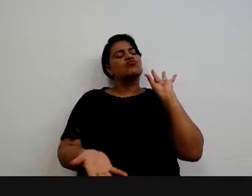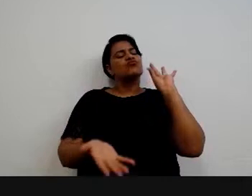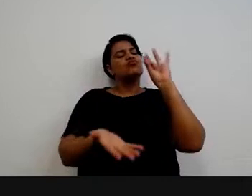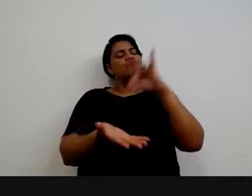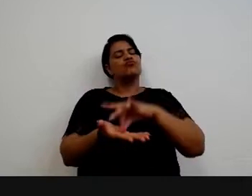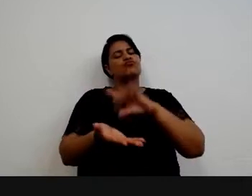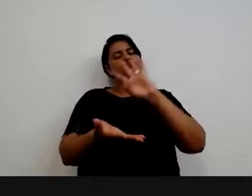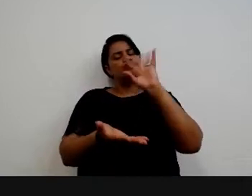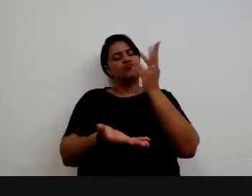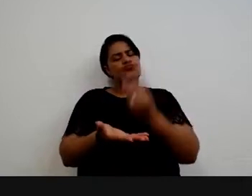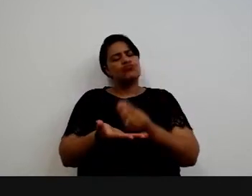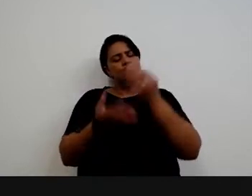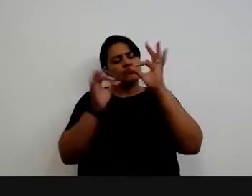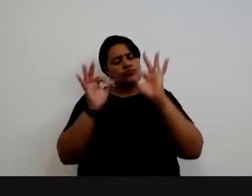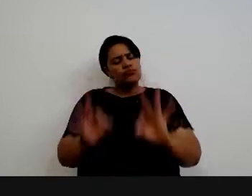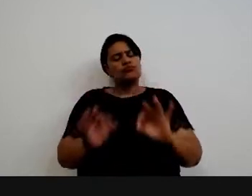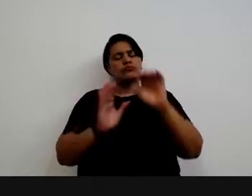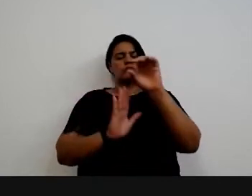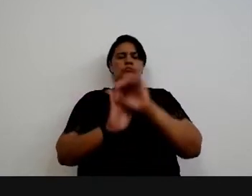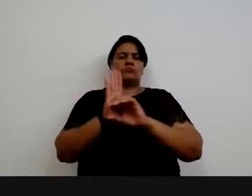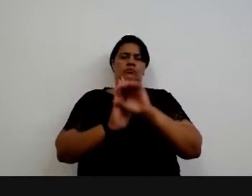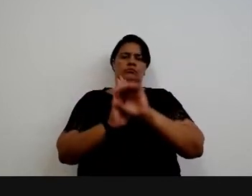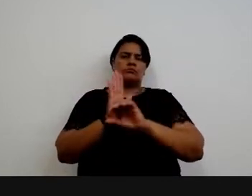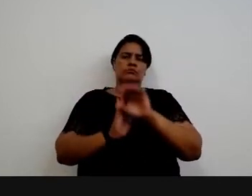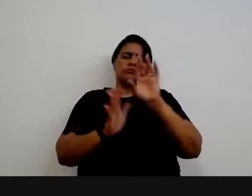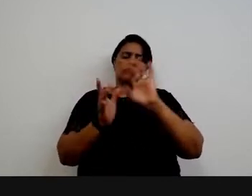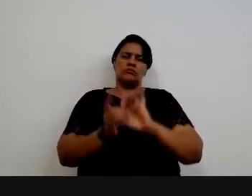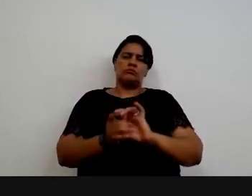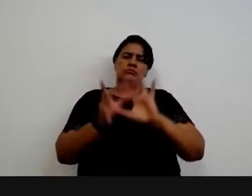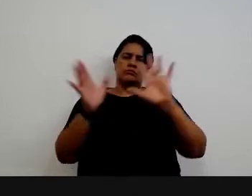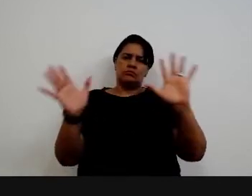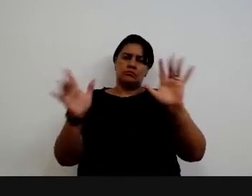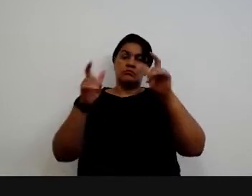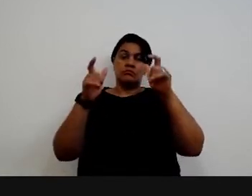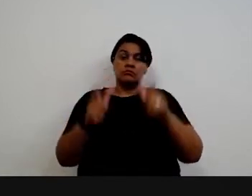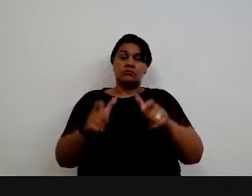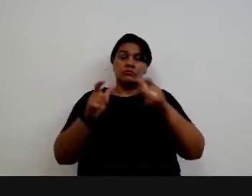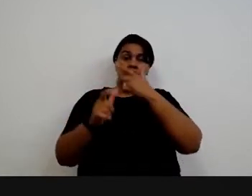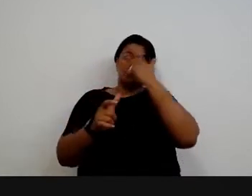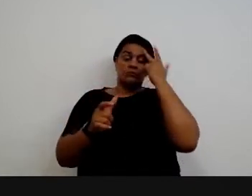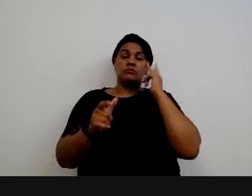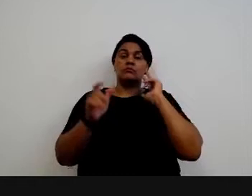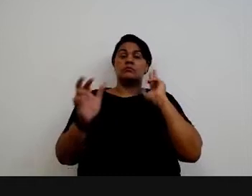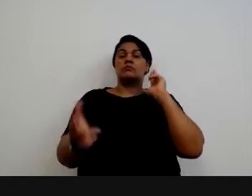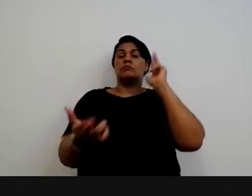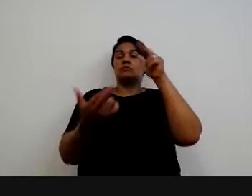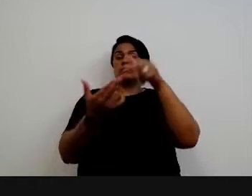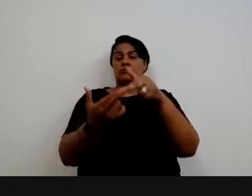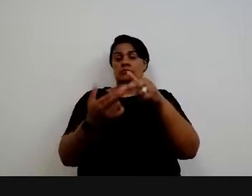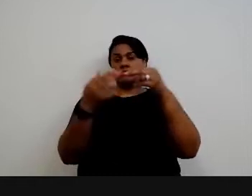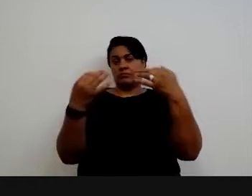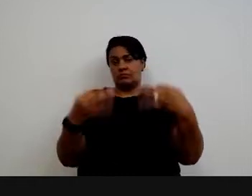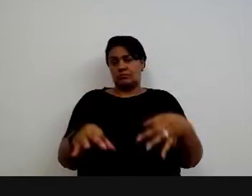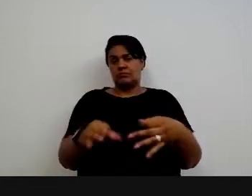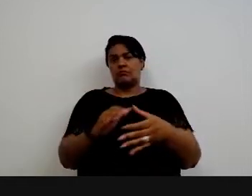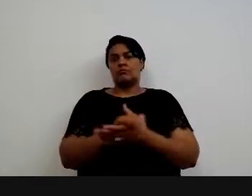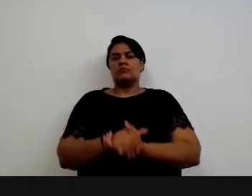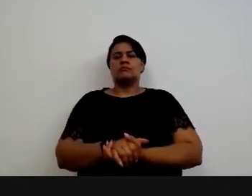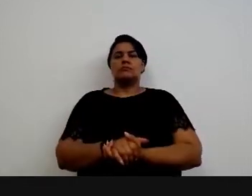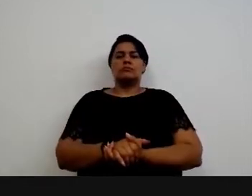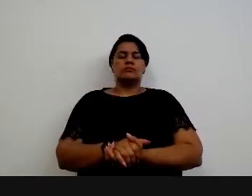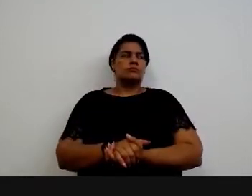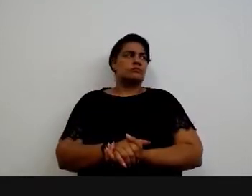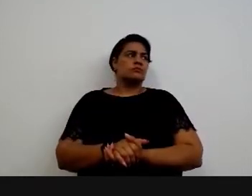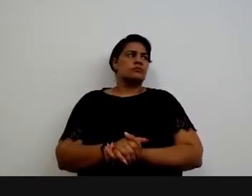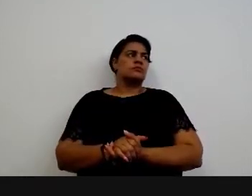materializa o próprio conceito de democracia. Né? É o lugar onde o povo é representado, onde o povo tem voz,